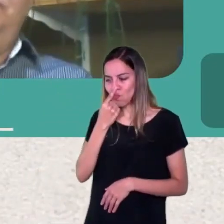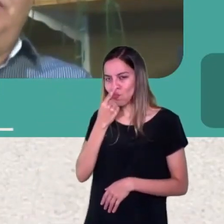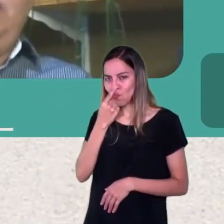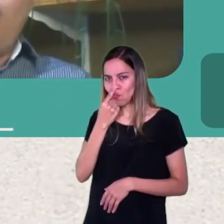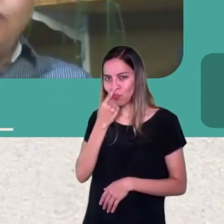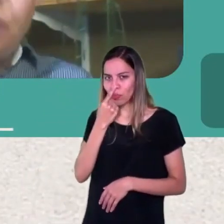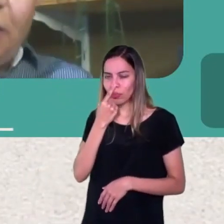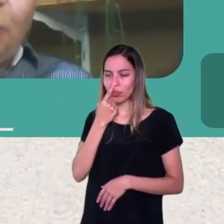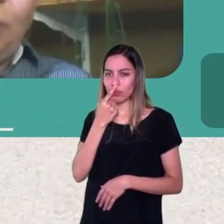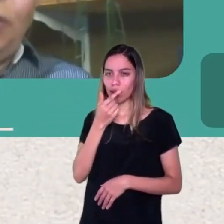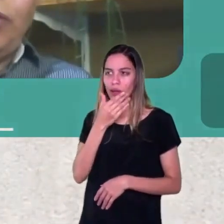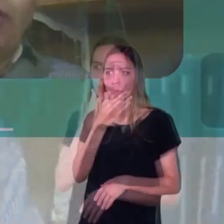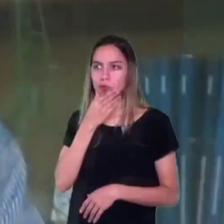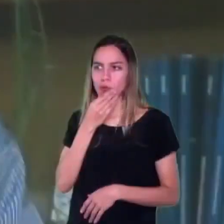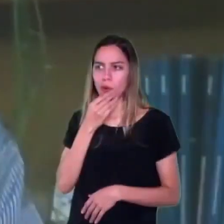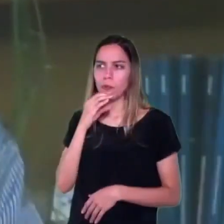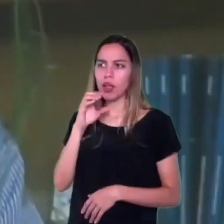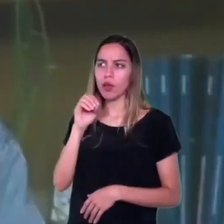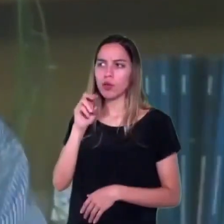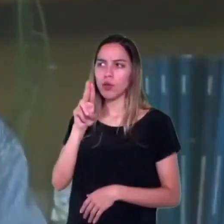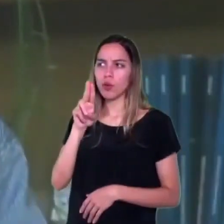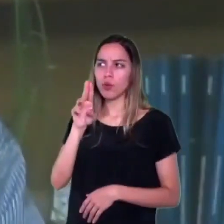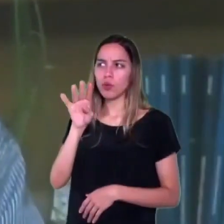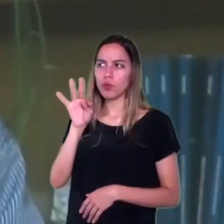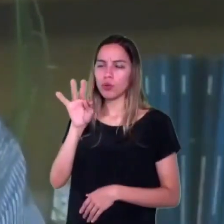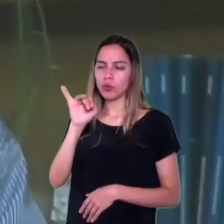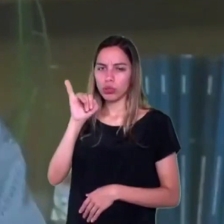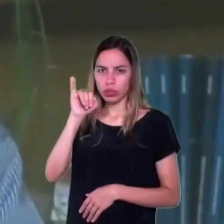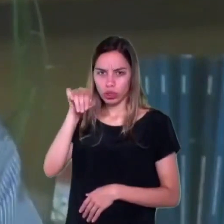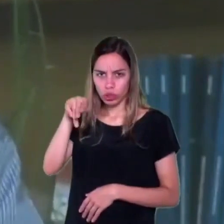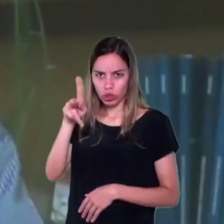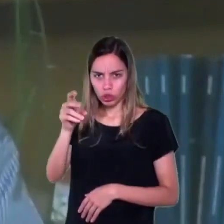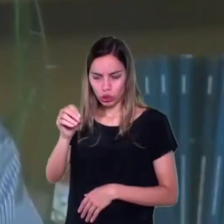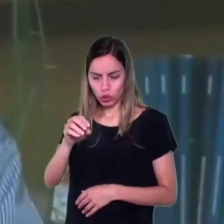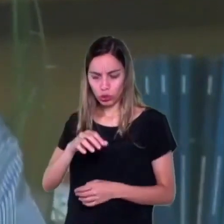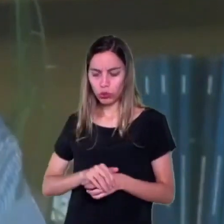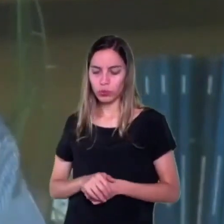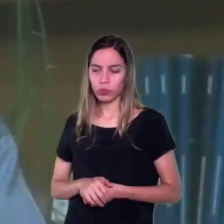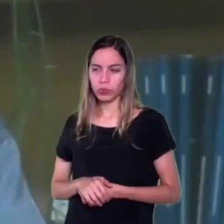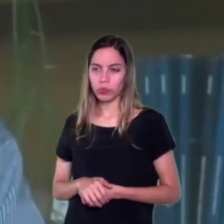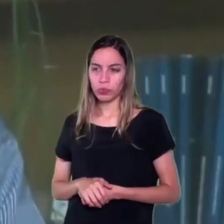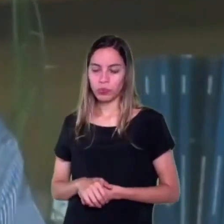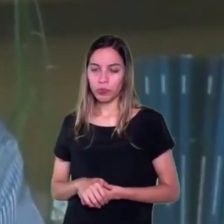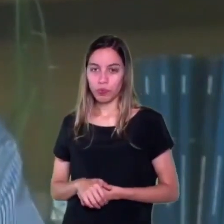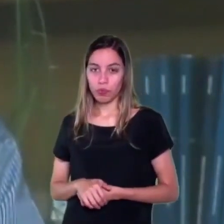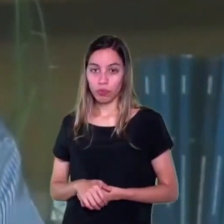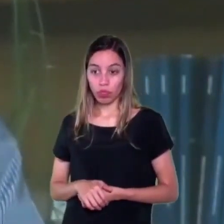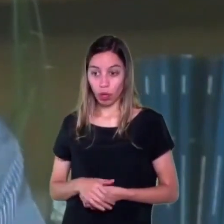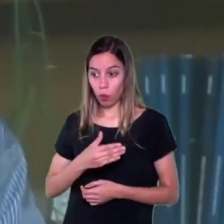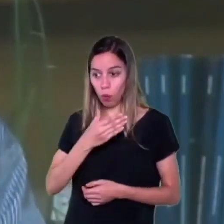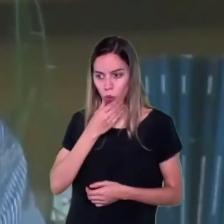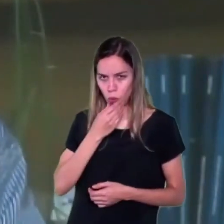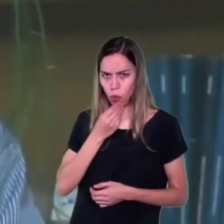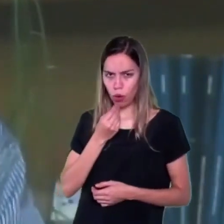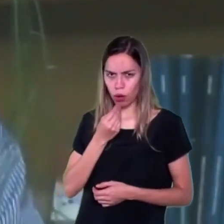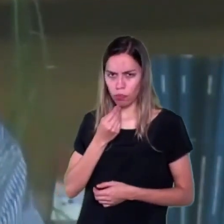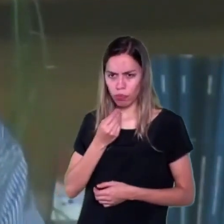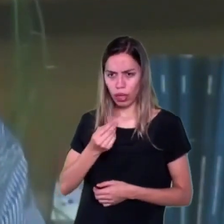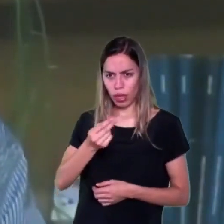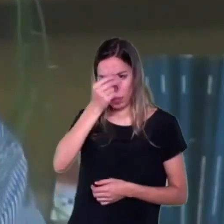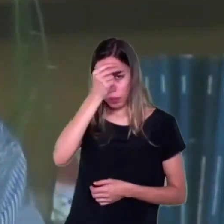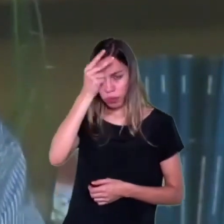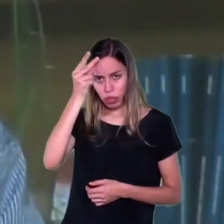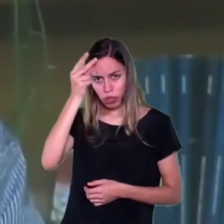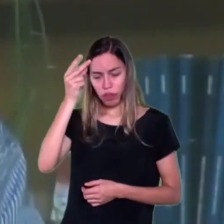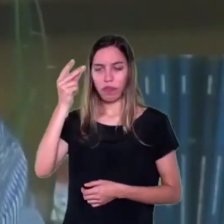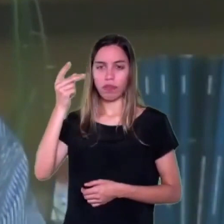Dr. Coutinho. Dr. Coutinho, Antônio Augusto de Lima Coutinho, foi prefeito de Itaúna e médico também.